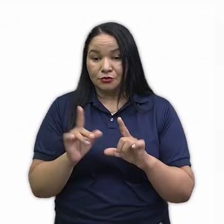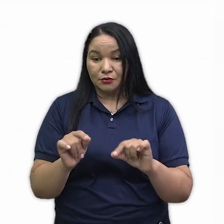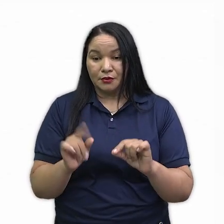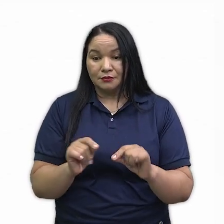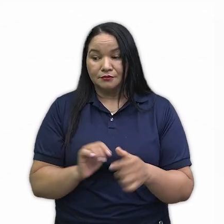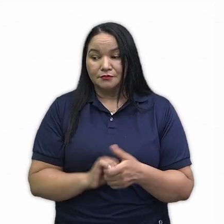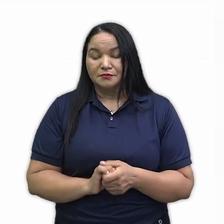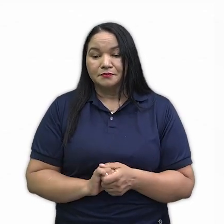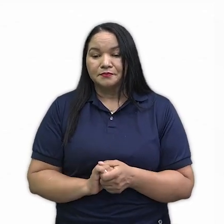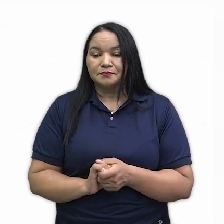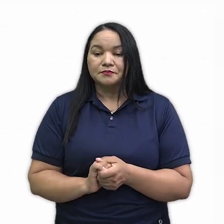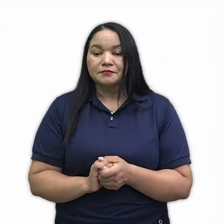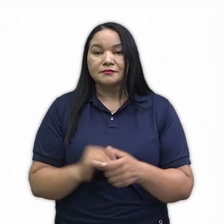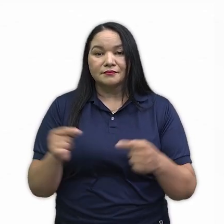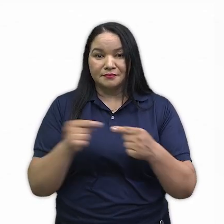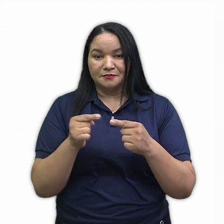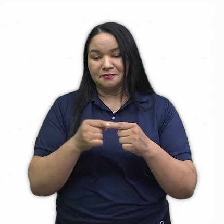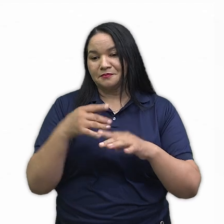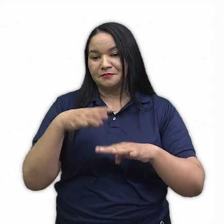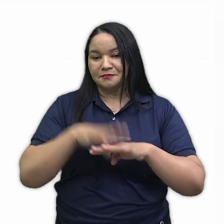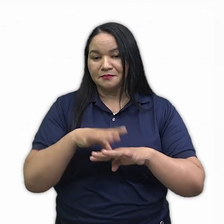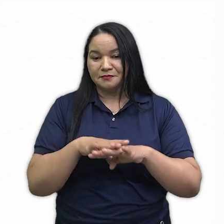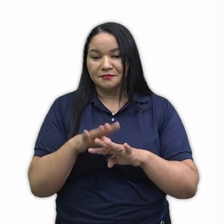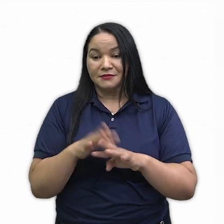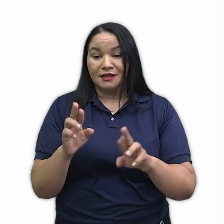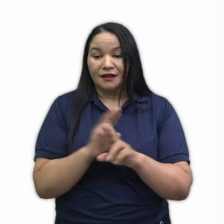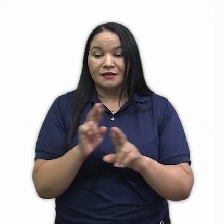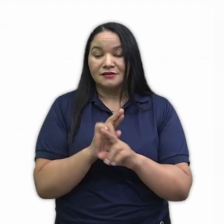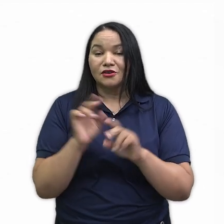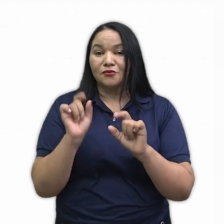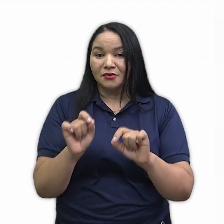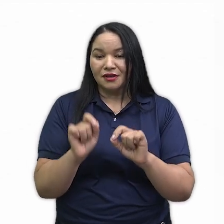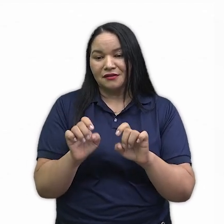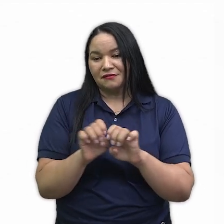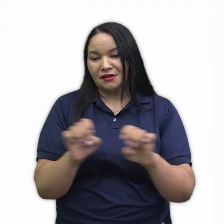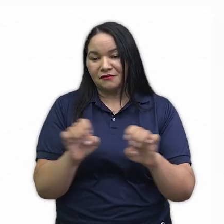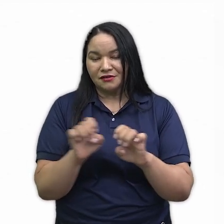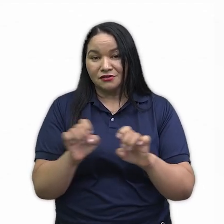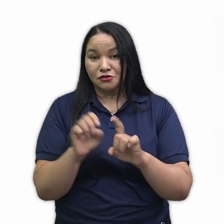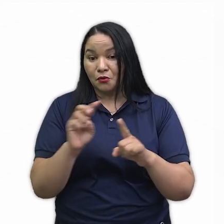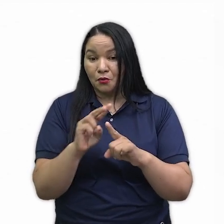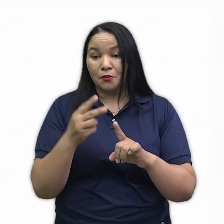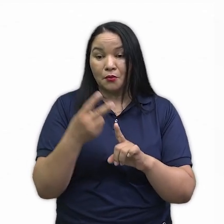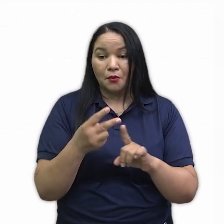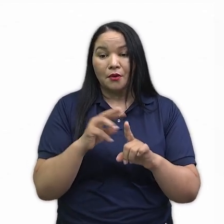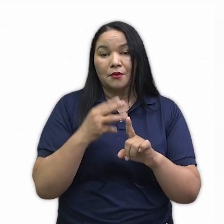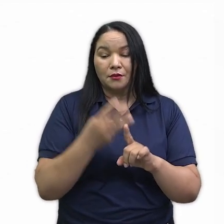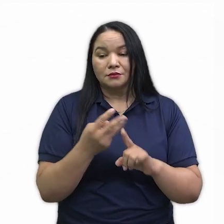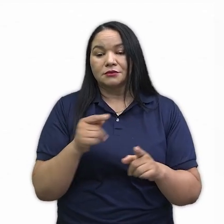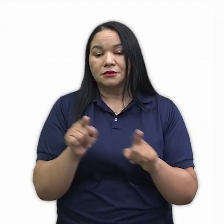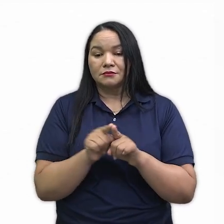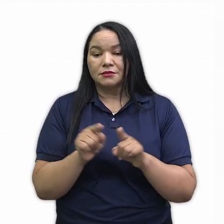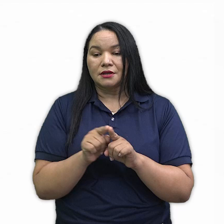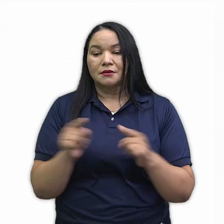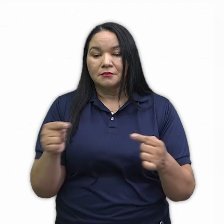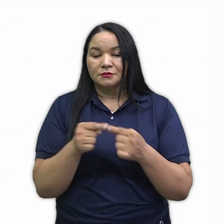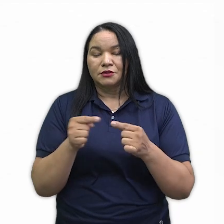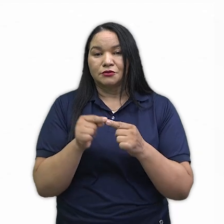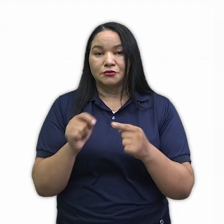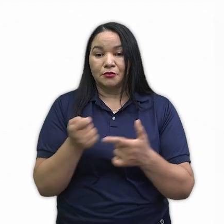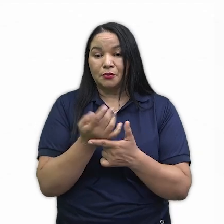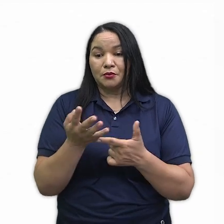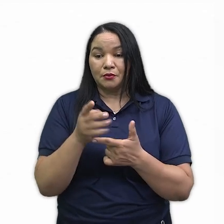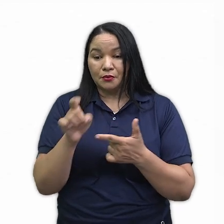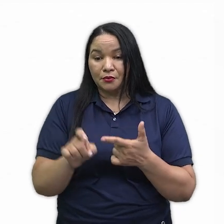é uma operação matemática diretamente relacionada com as equações exponenciais. No logaritmo,